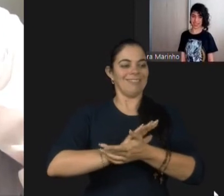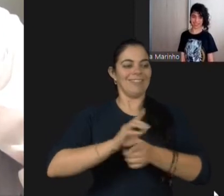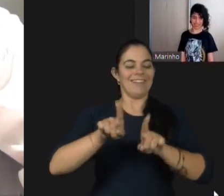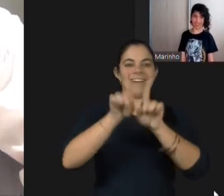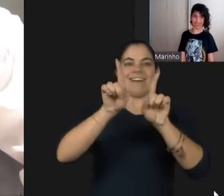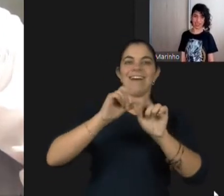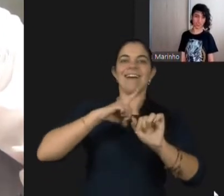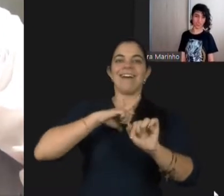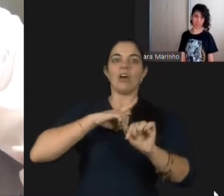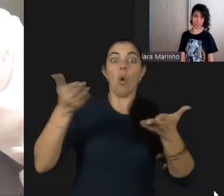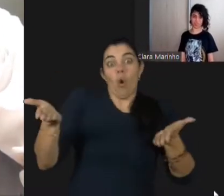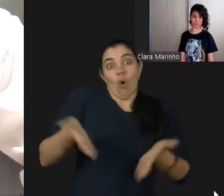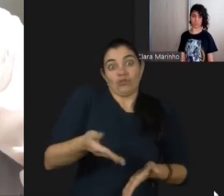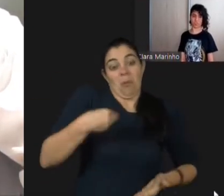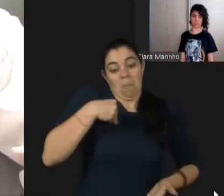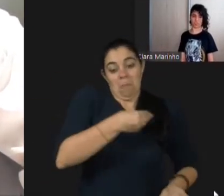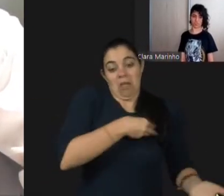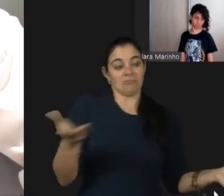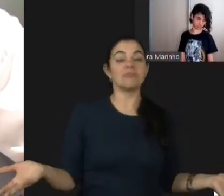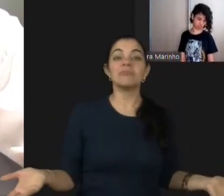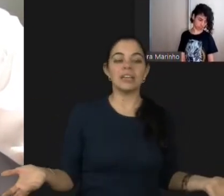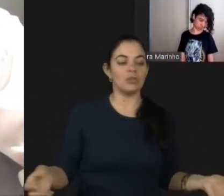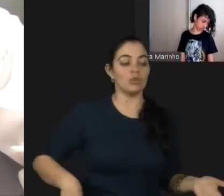hoje eu sou médico.